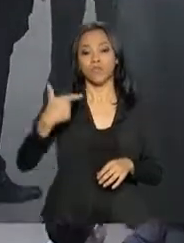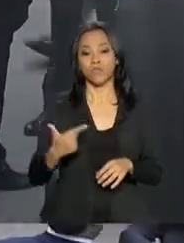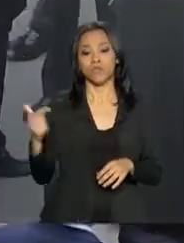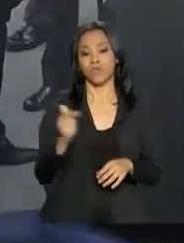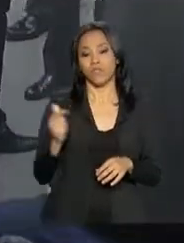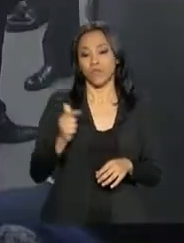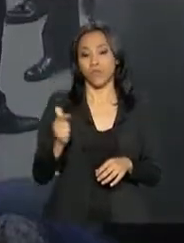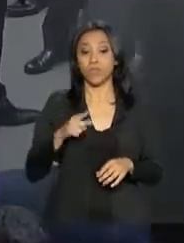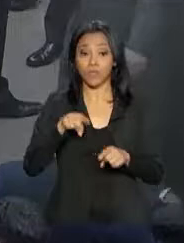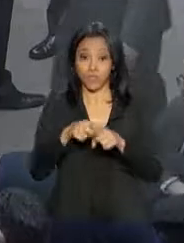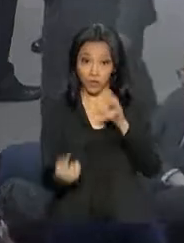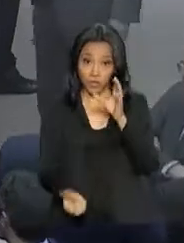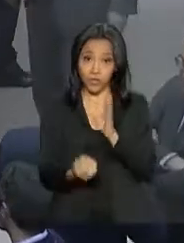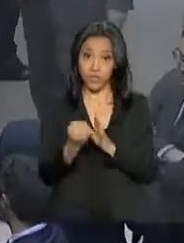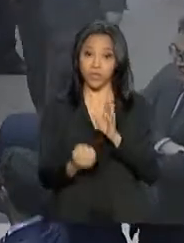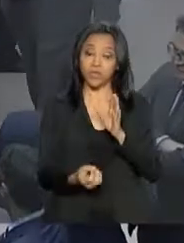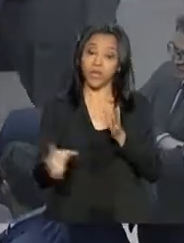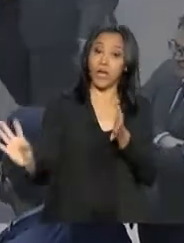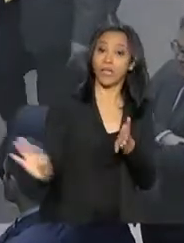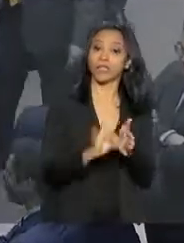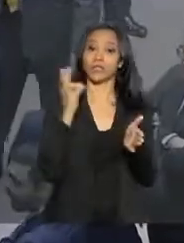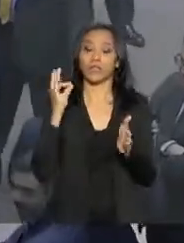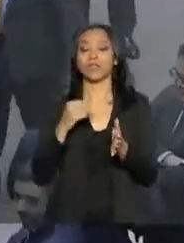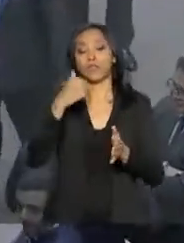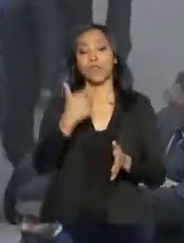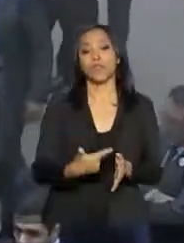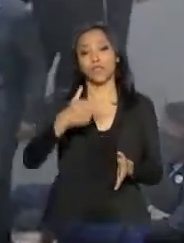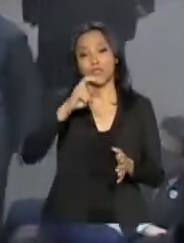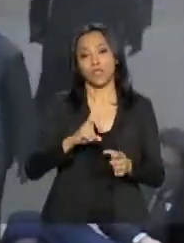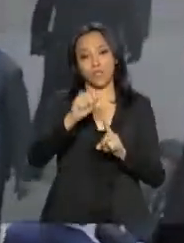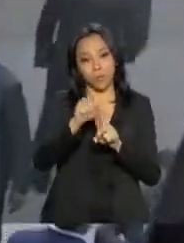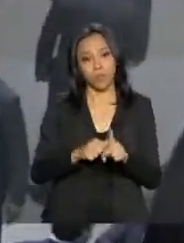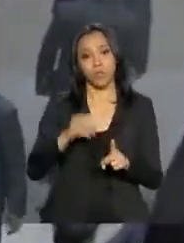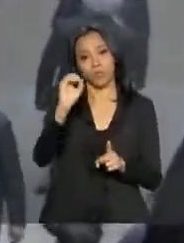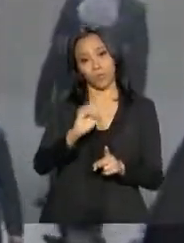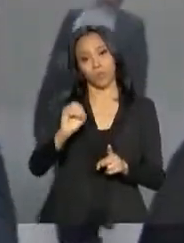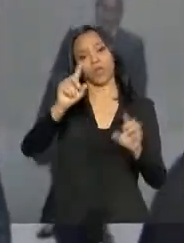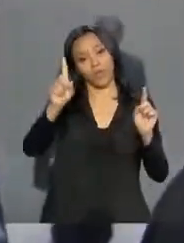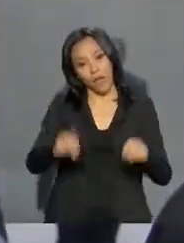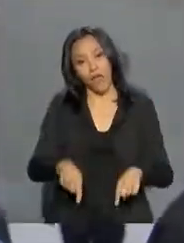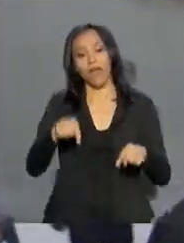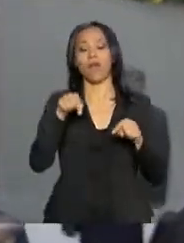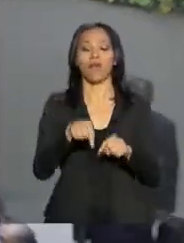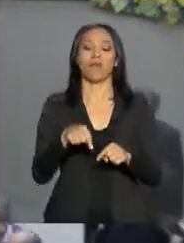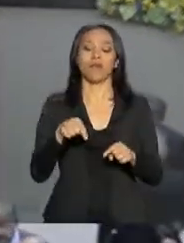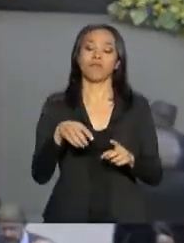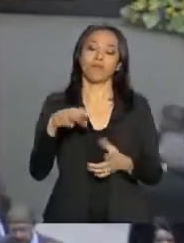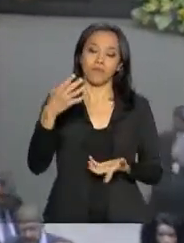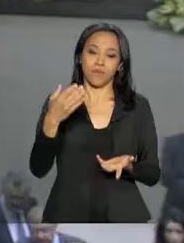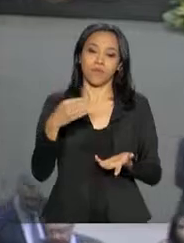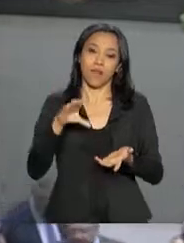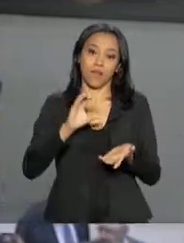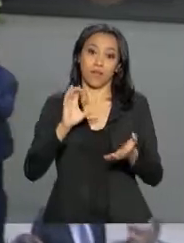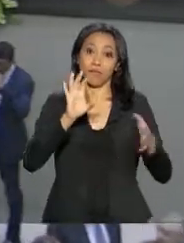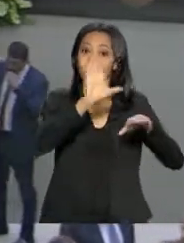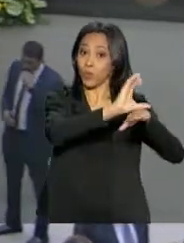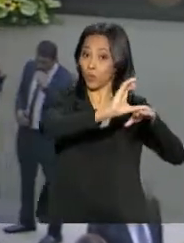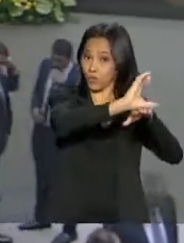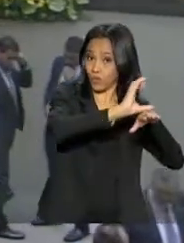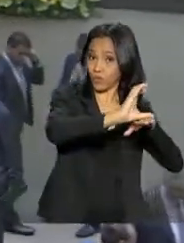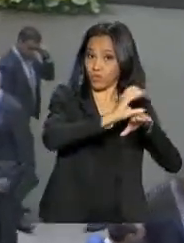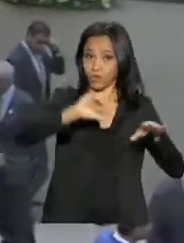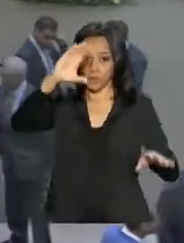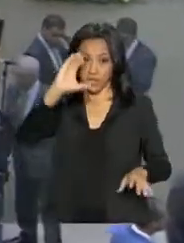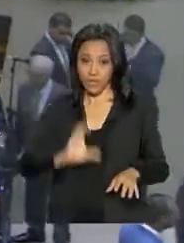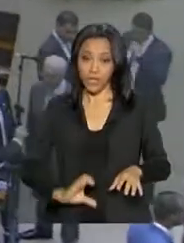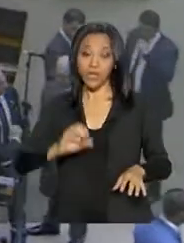no dia 5 de outubro do mesmo ano e é conhecida como Constituição Cidadã. Depois de 21 anos